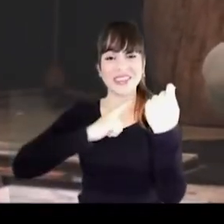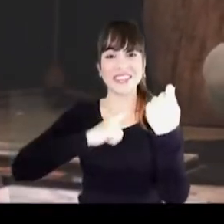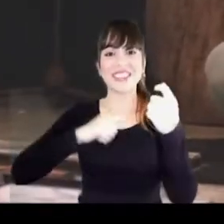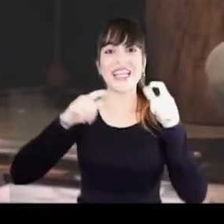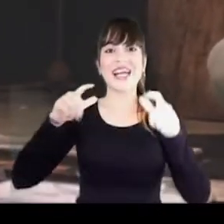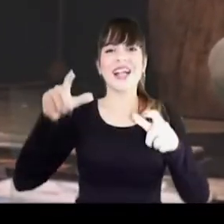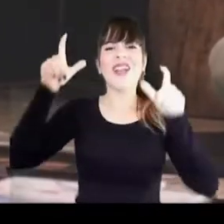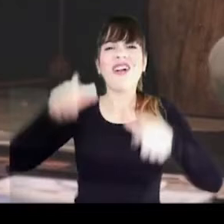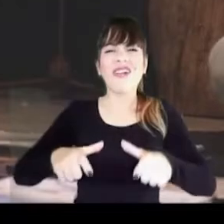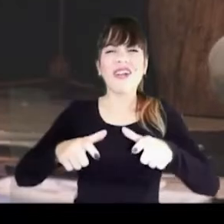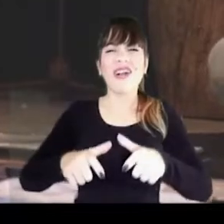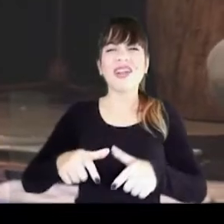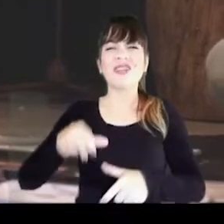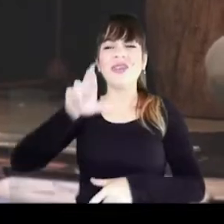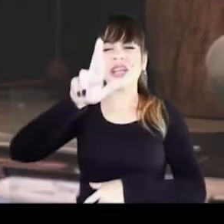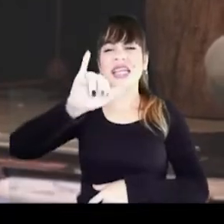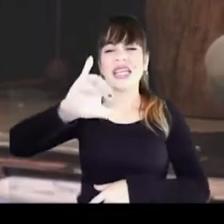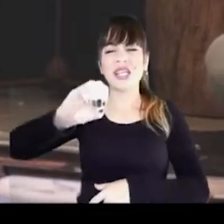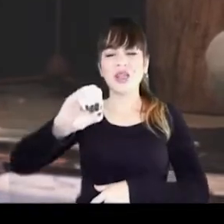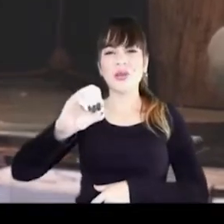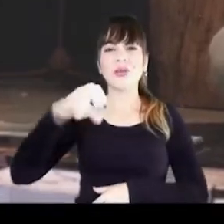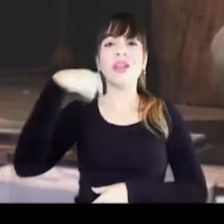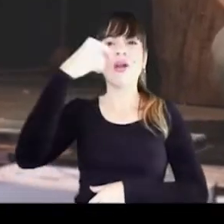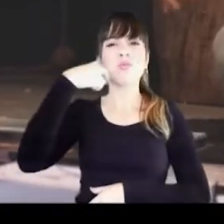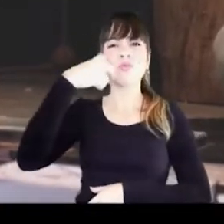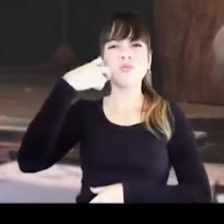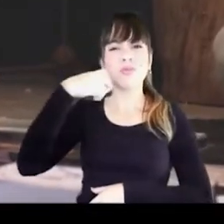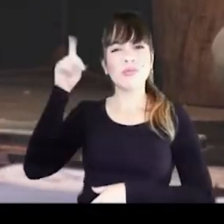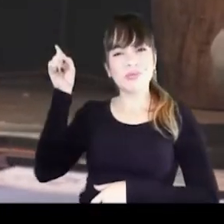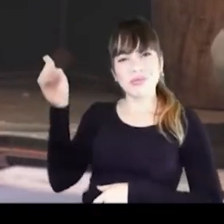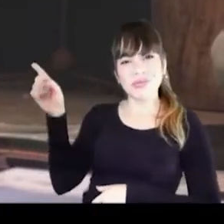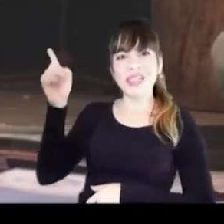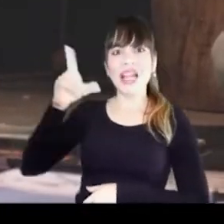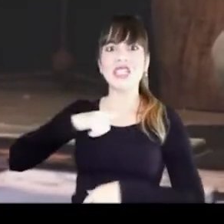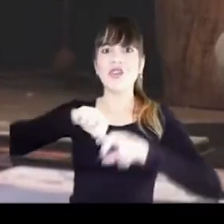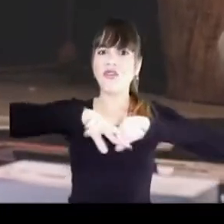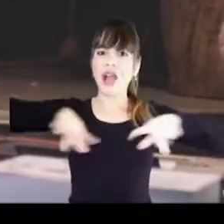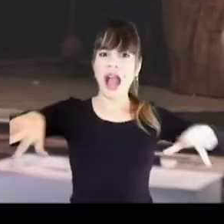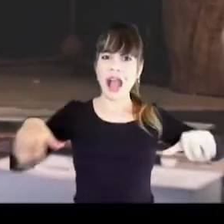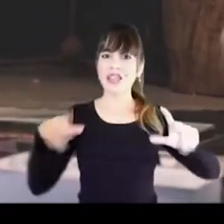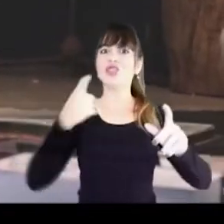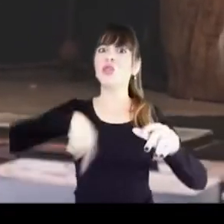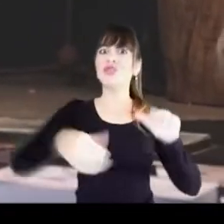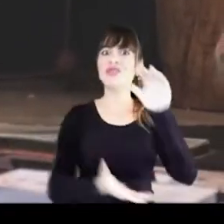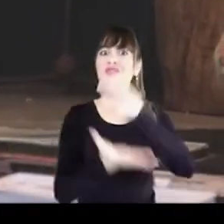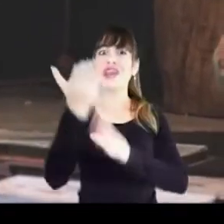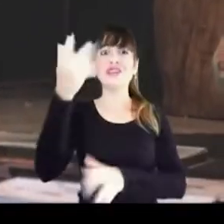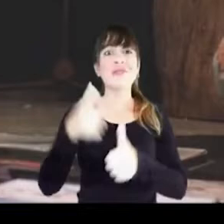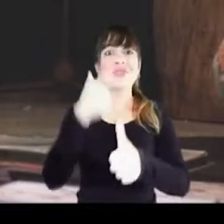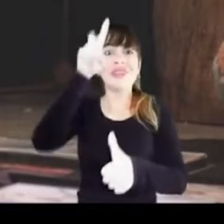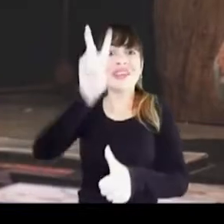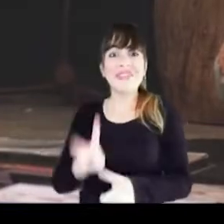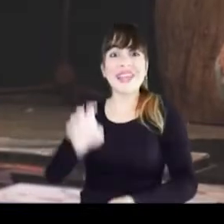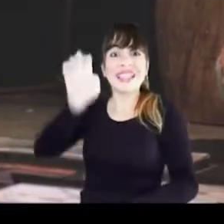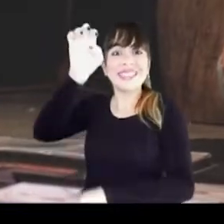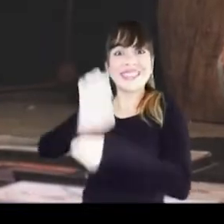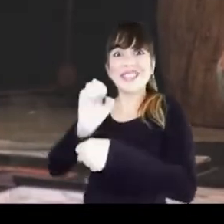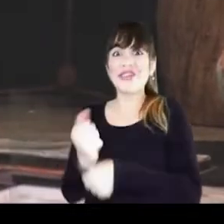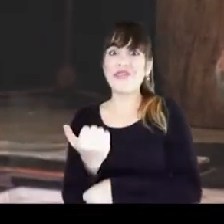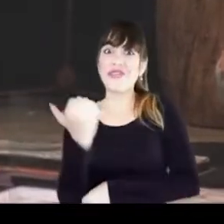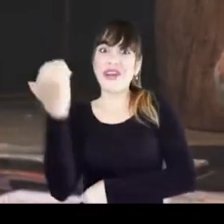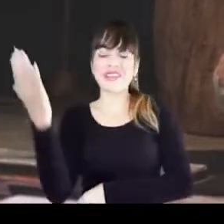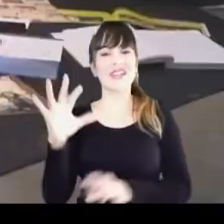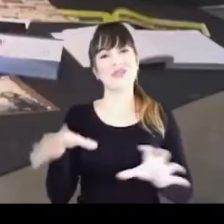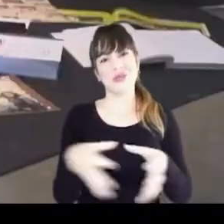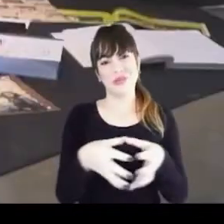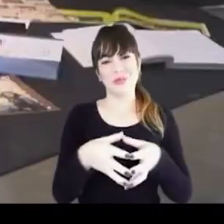que acontecia no Rio Grande do Norte, em Natal, que eram outras falas, e aí a gente viajou a primeira vez